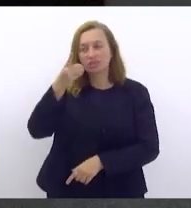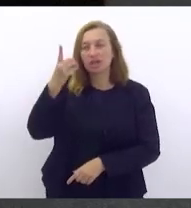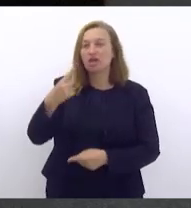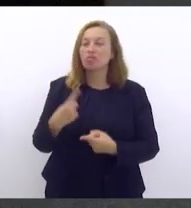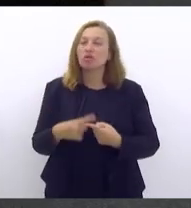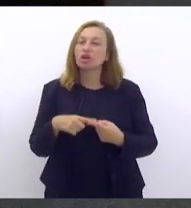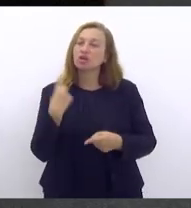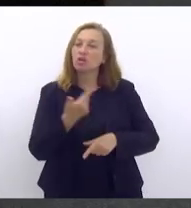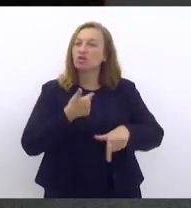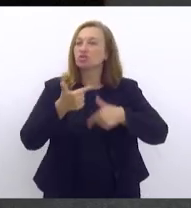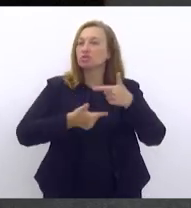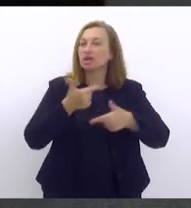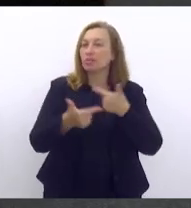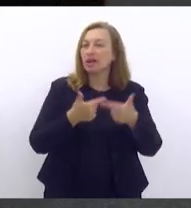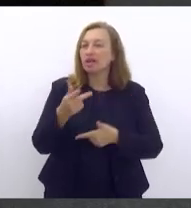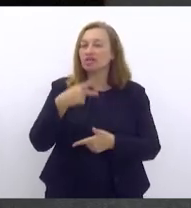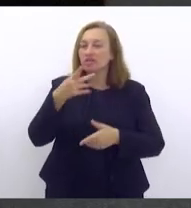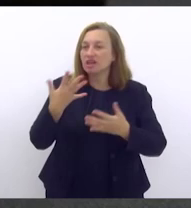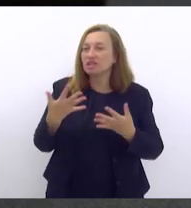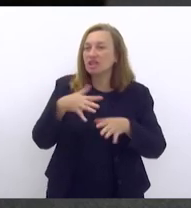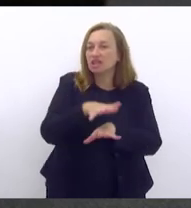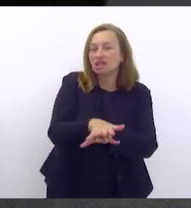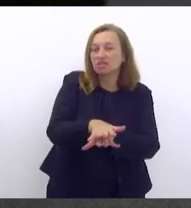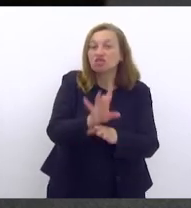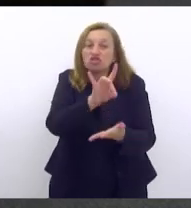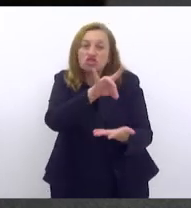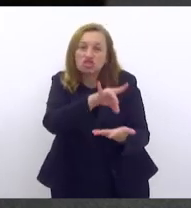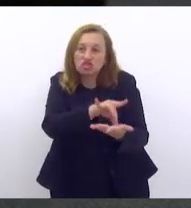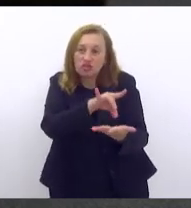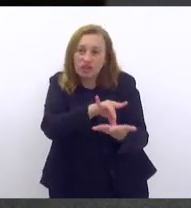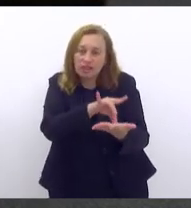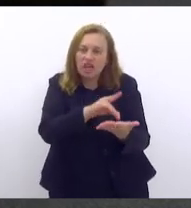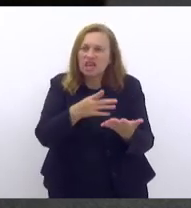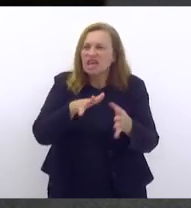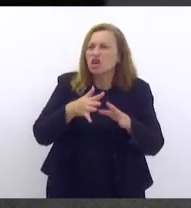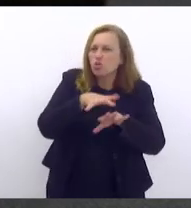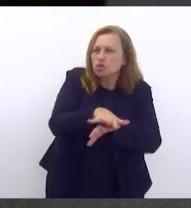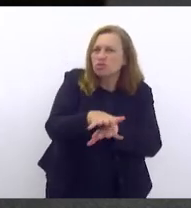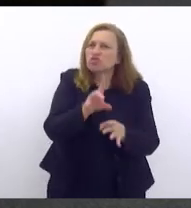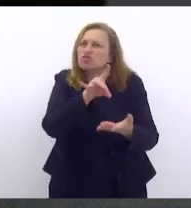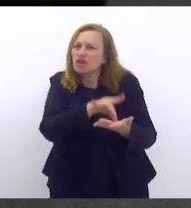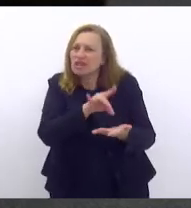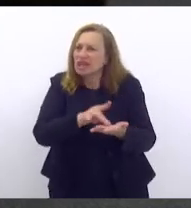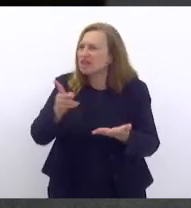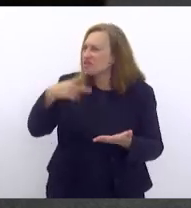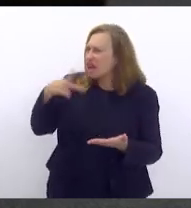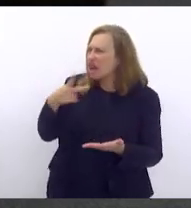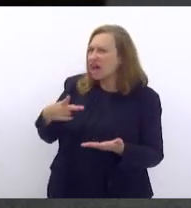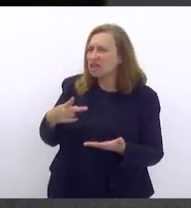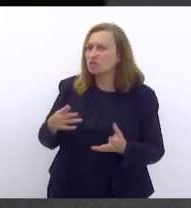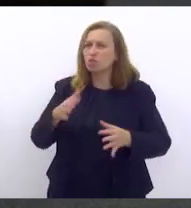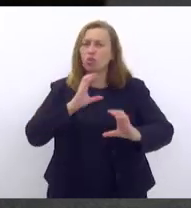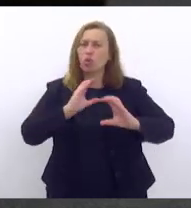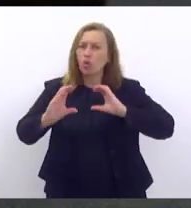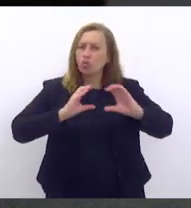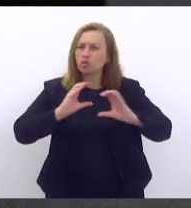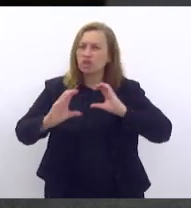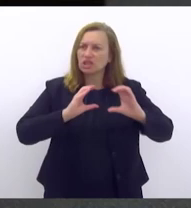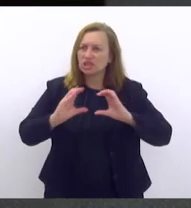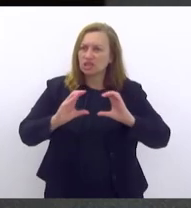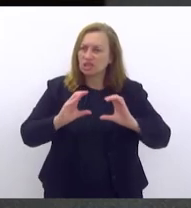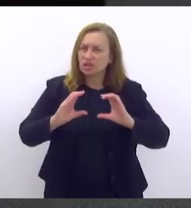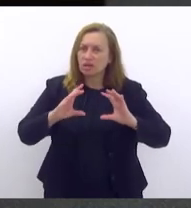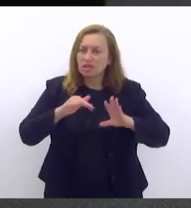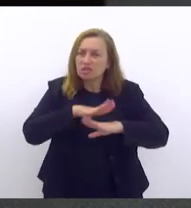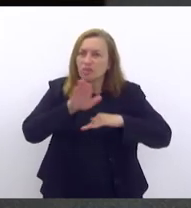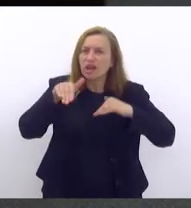estamos trabalhando e falando sobre inclusão de verdade. E falar de inclusão de verdade é falar sobre uma comunicação que seja feita para